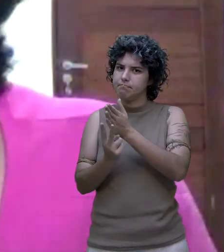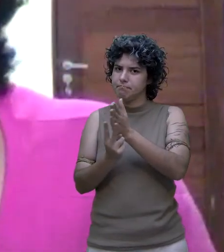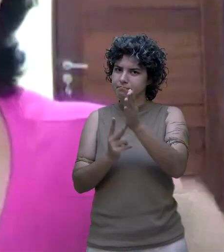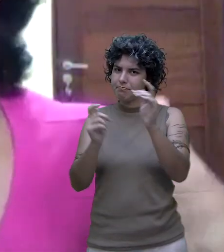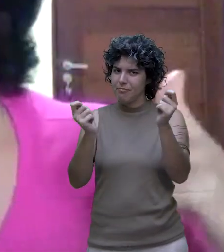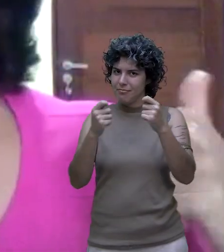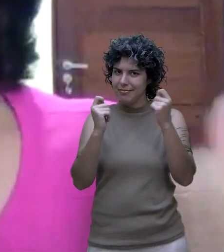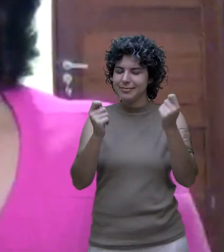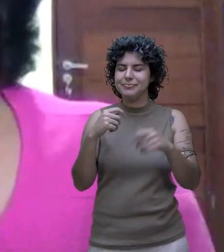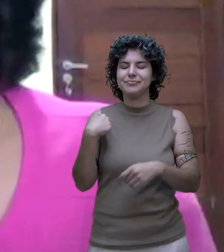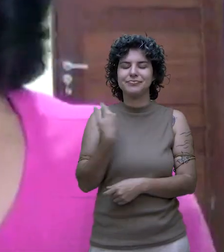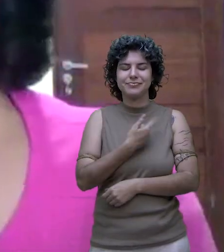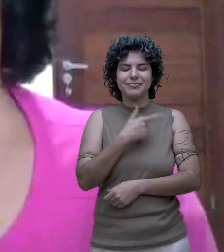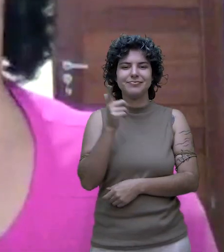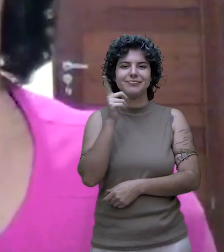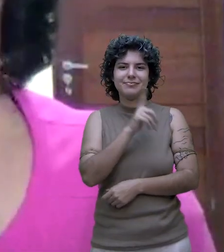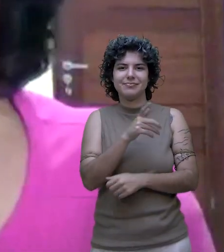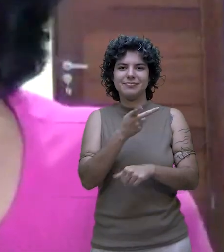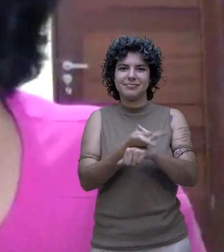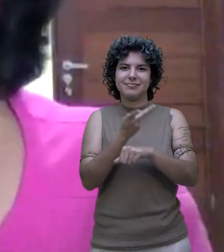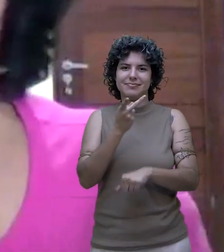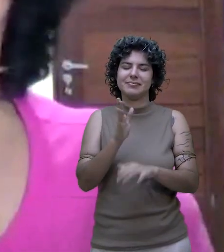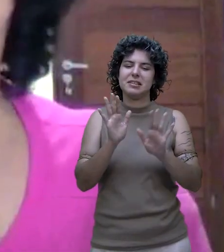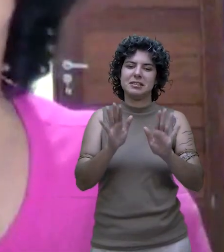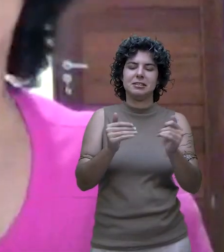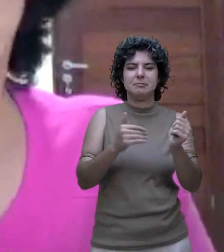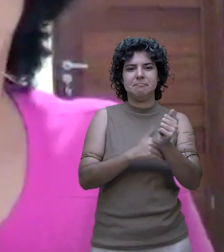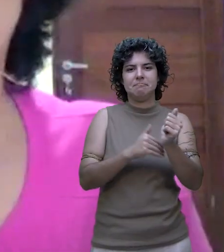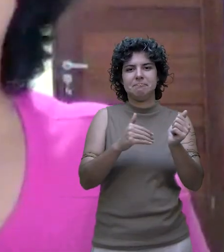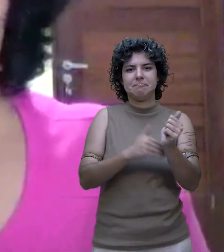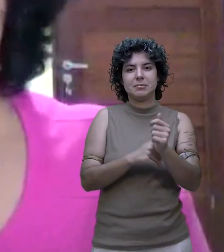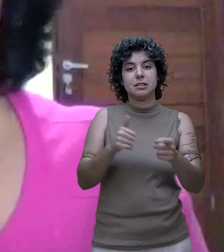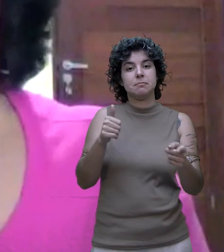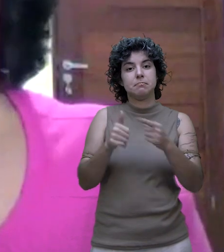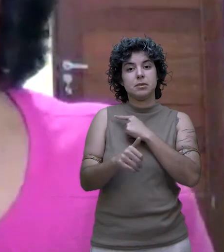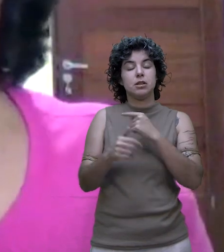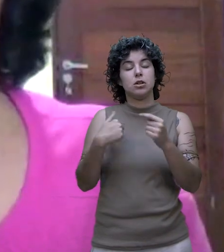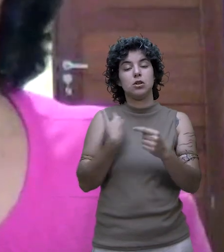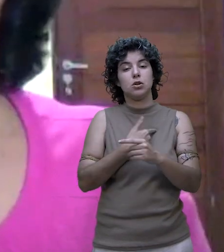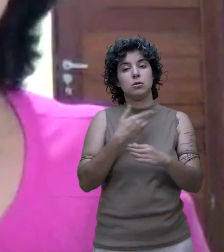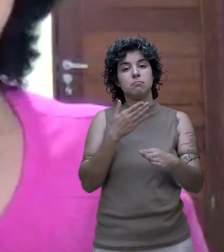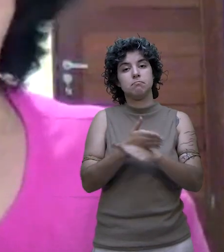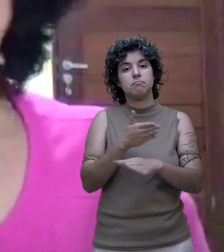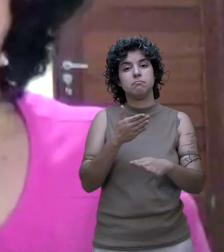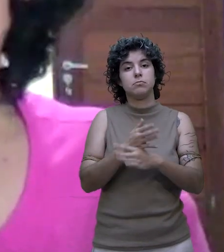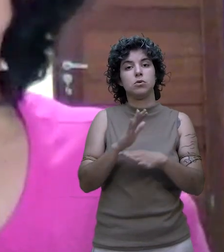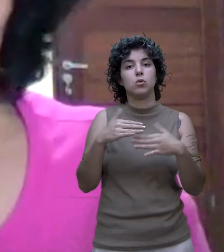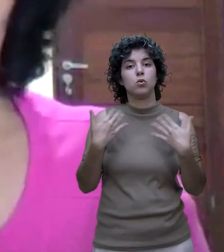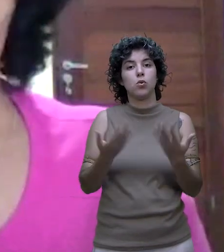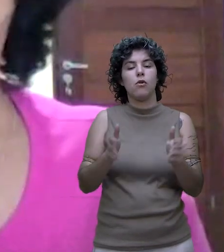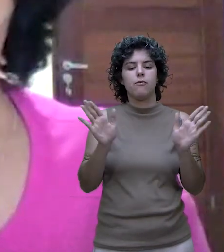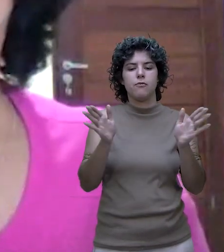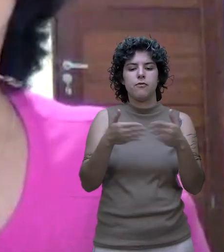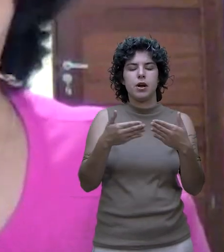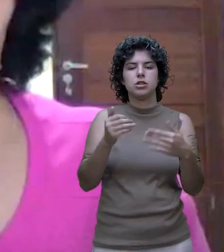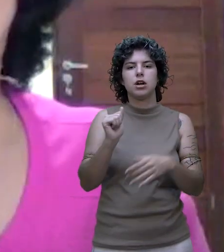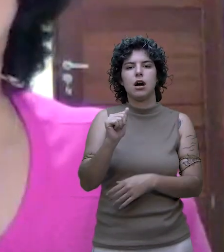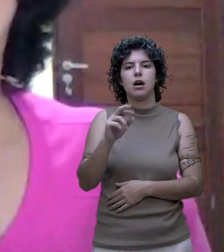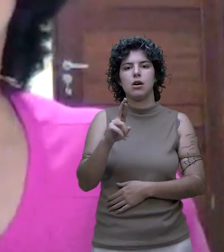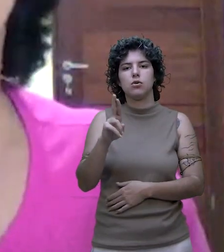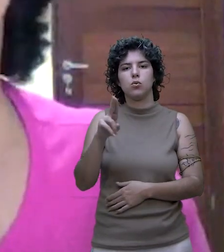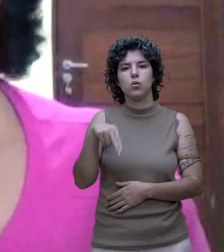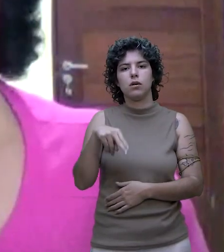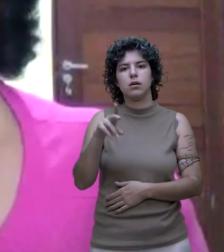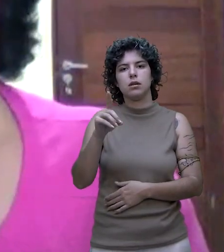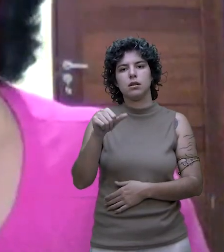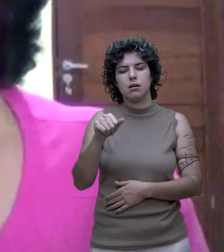ganhou o prêmio. E assim, para mim, o primeiro festival que a gente participou foi o Fest Aruanda, que é o festival aqui